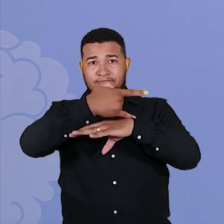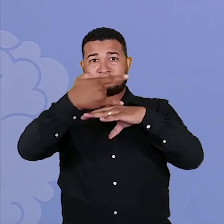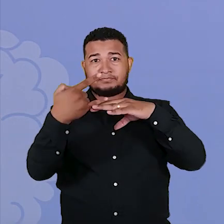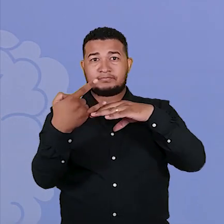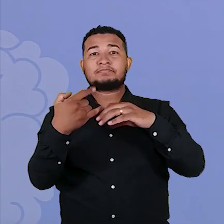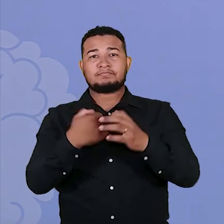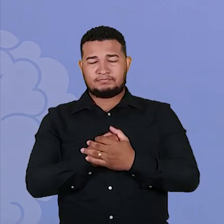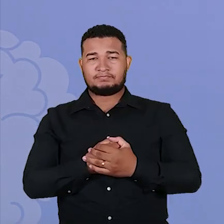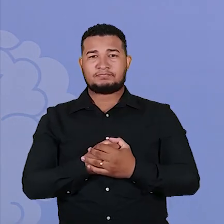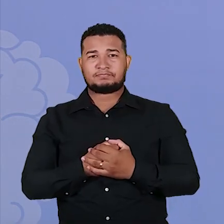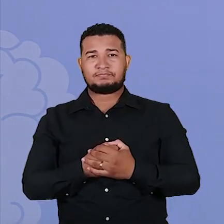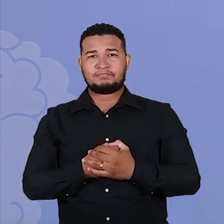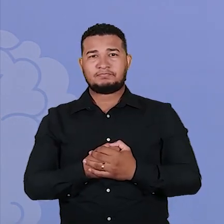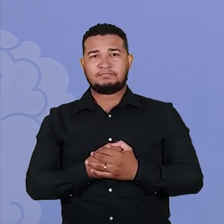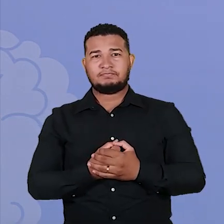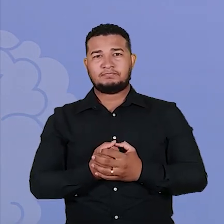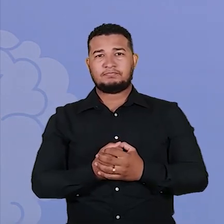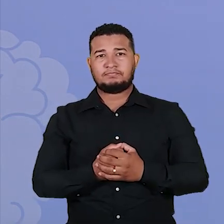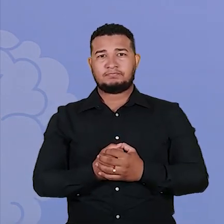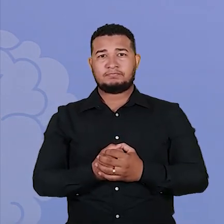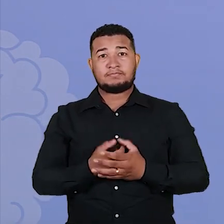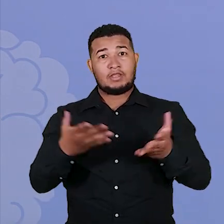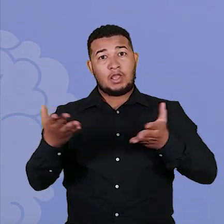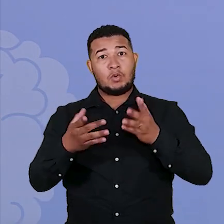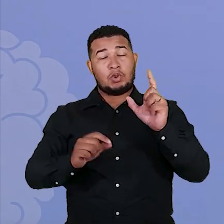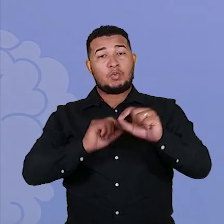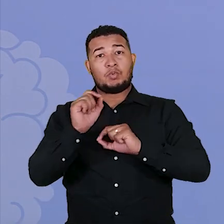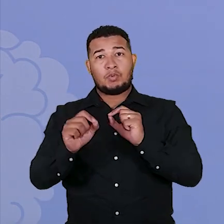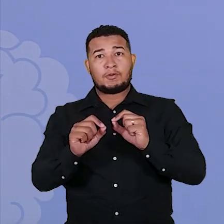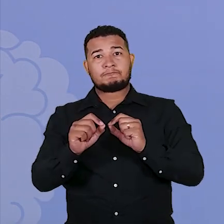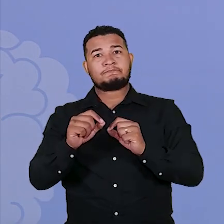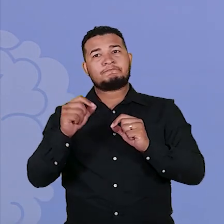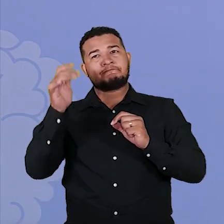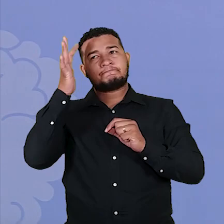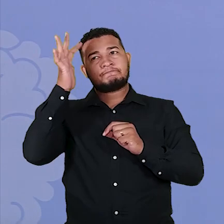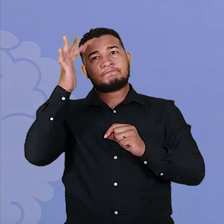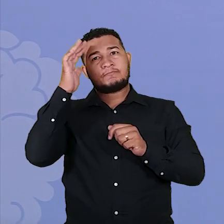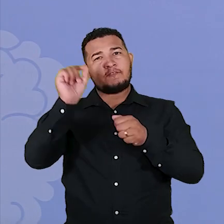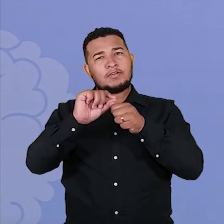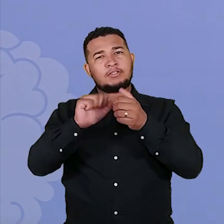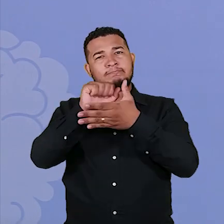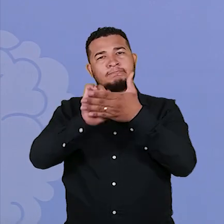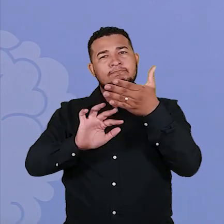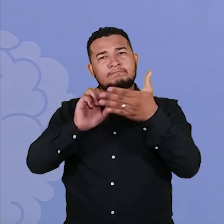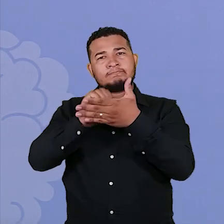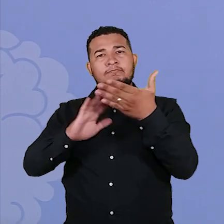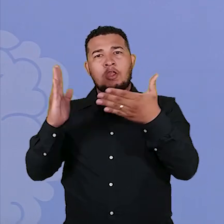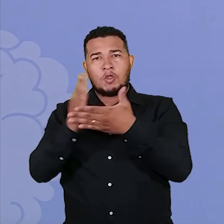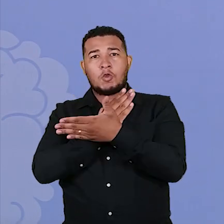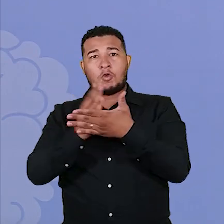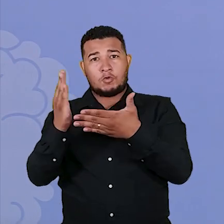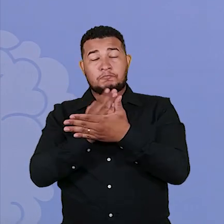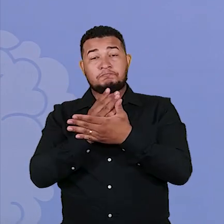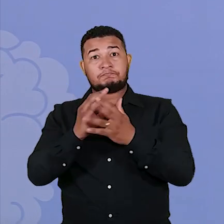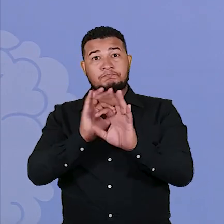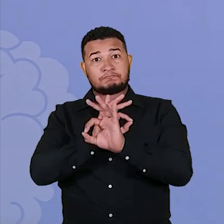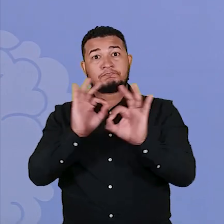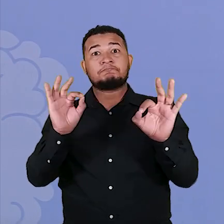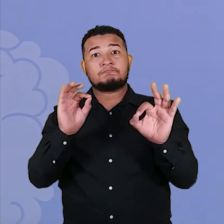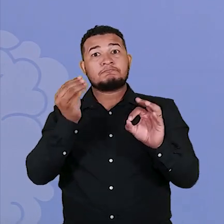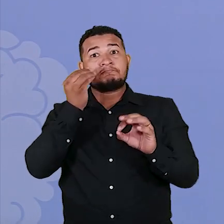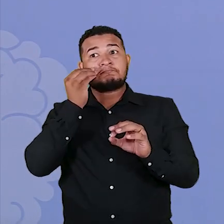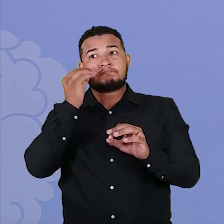arco a nossa atmosfera tá e agora vamos vamos fazer algumas questões é